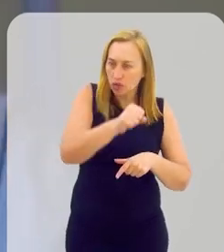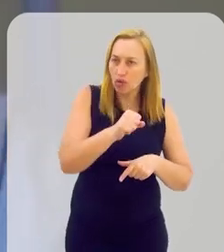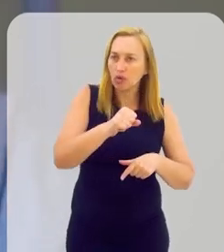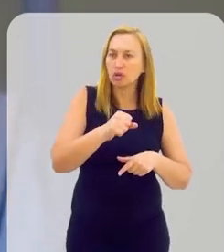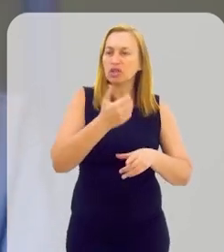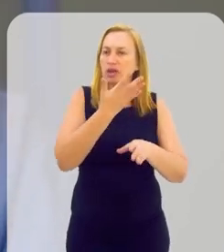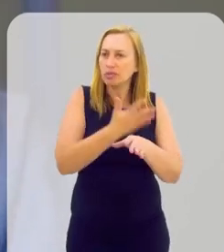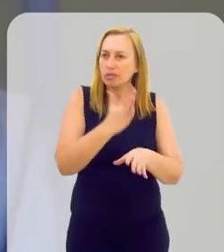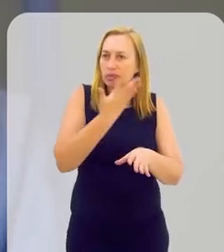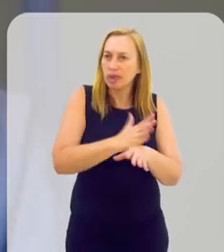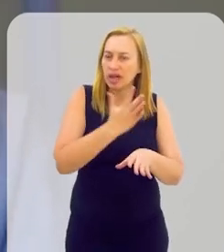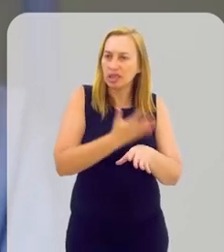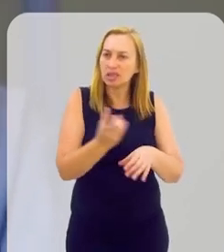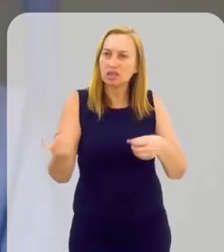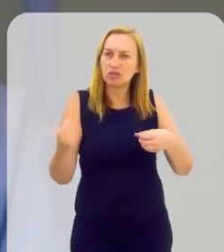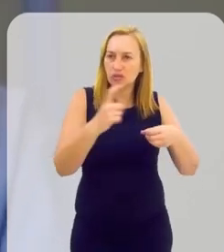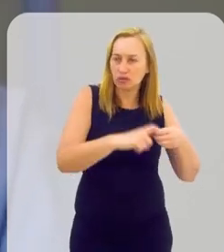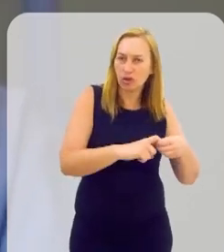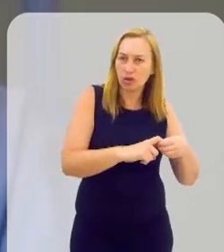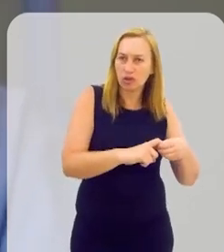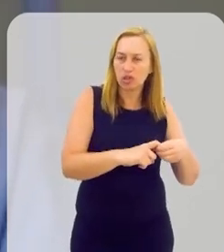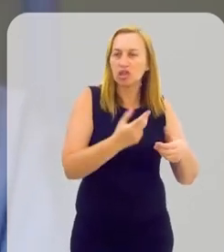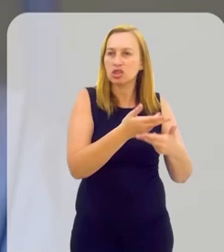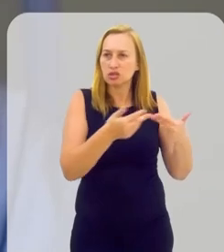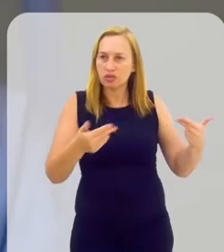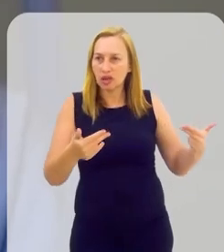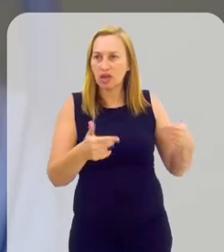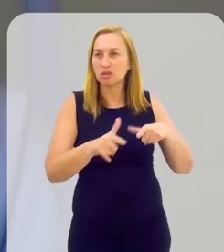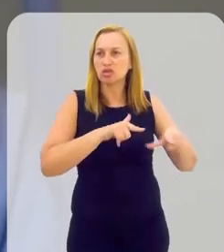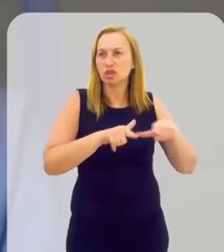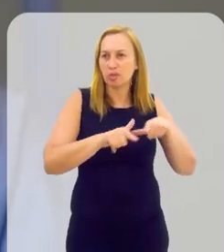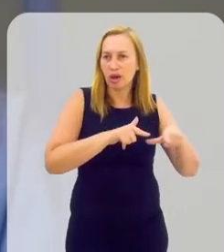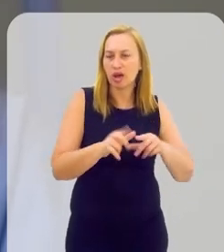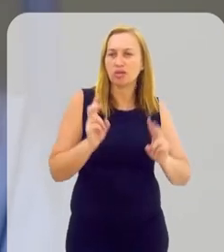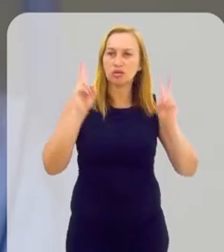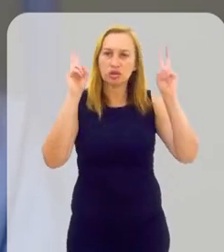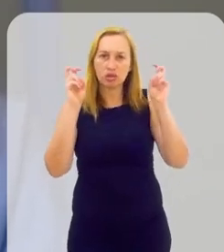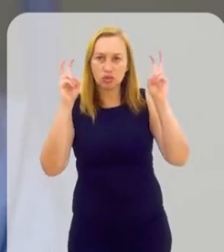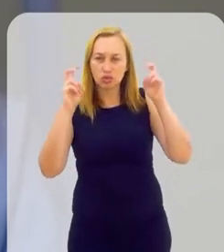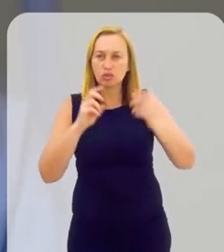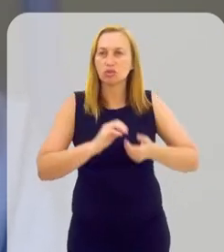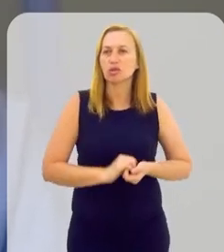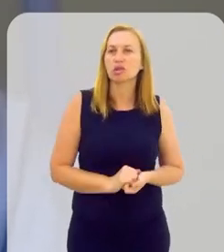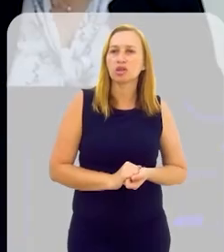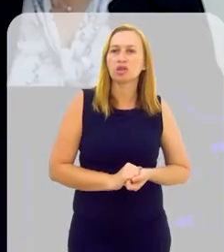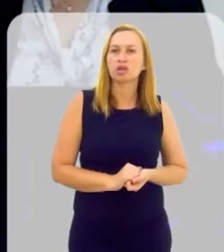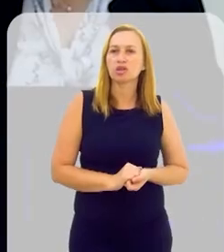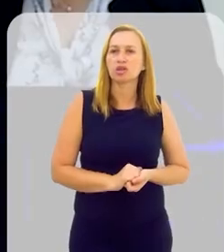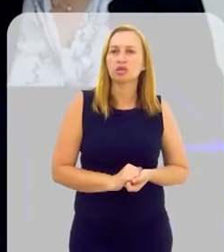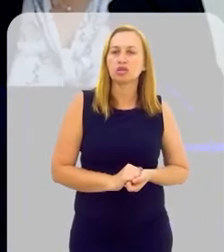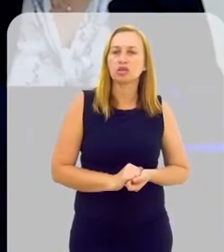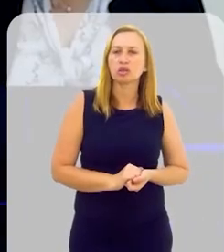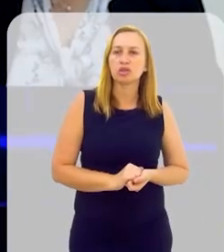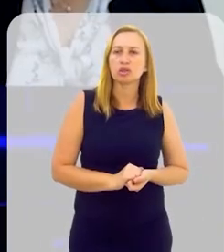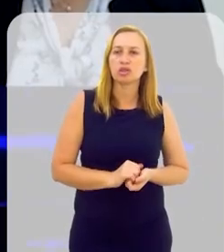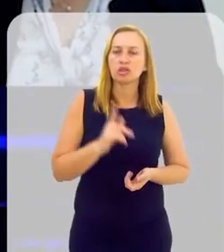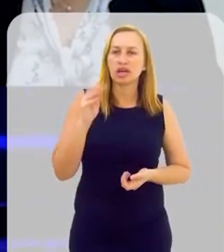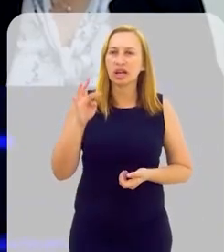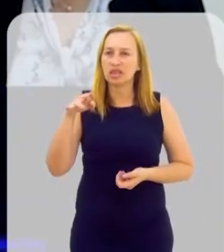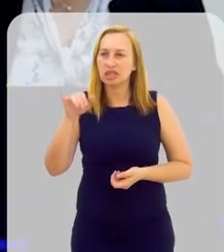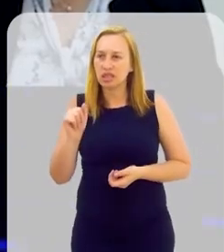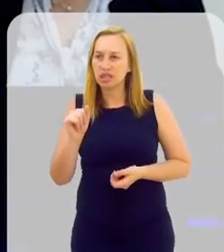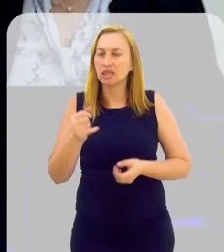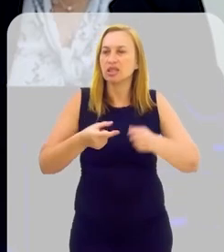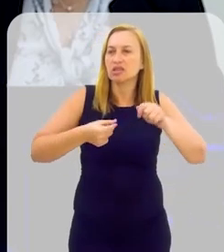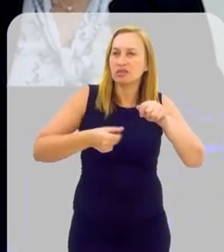Sebrae vigorosa, tem sido colocado em prática a retomada de atendimento do Sebrae, não só nas questões que envolvem